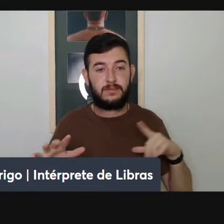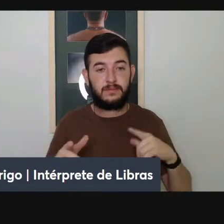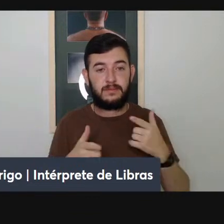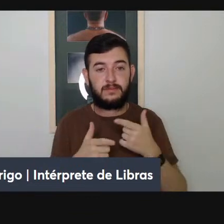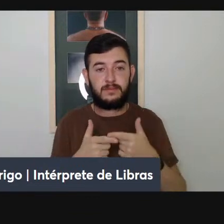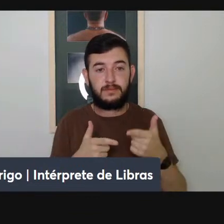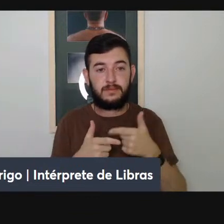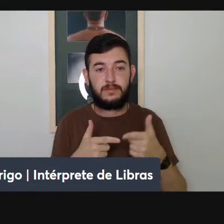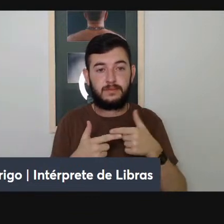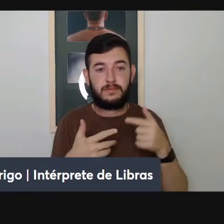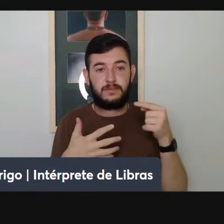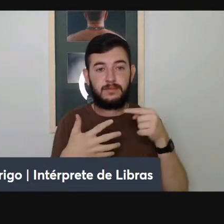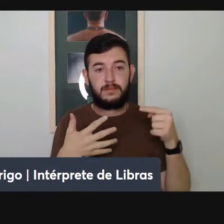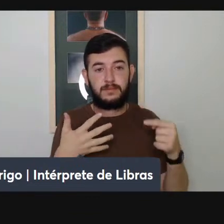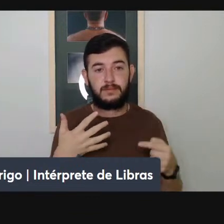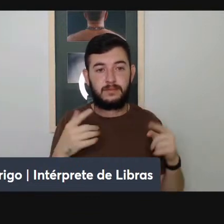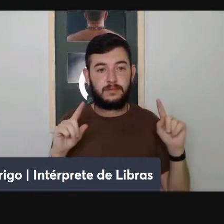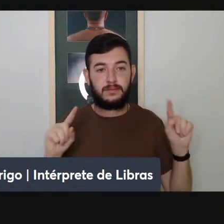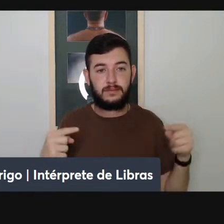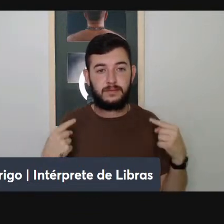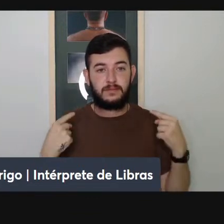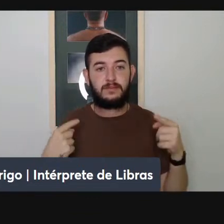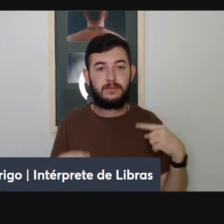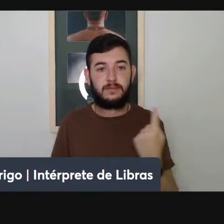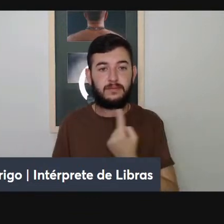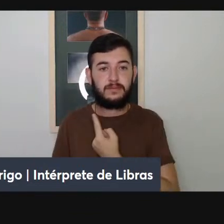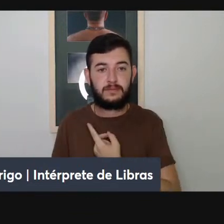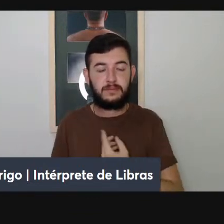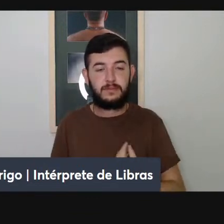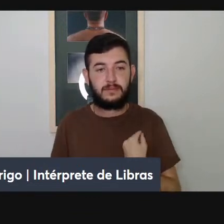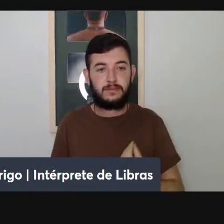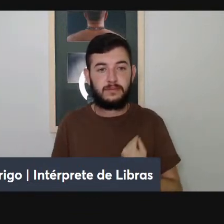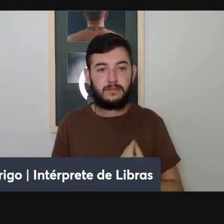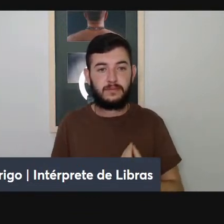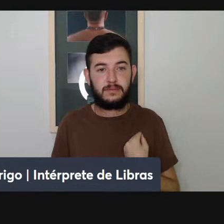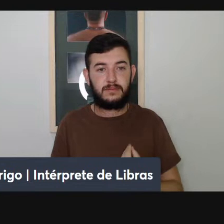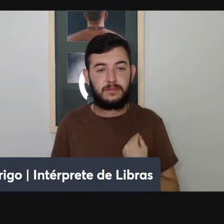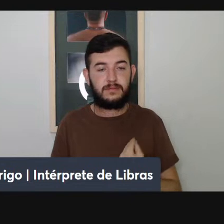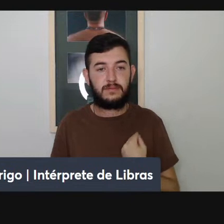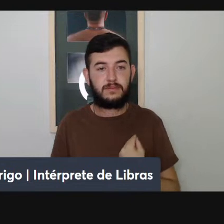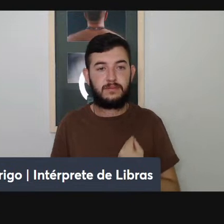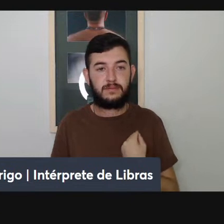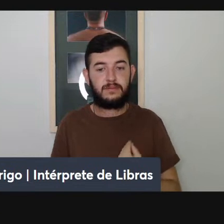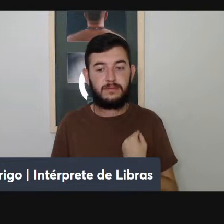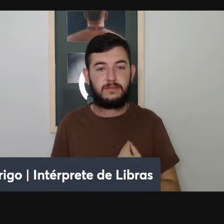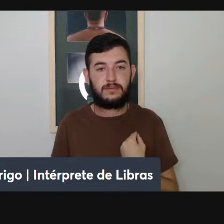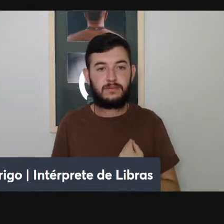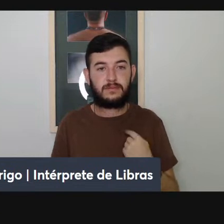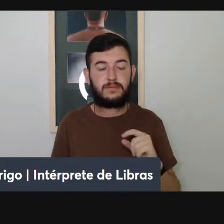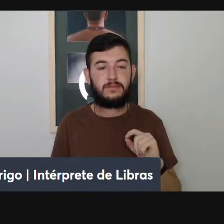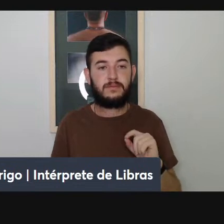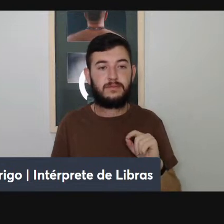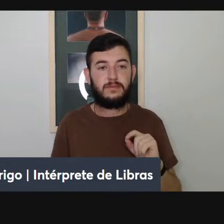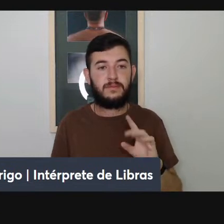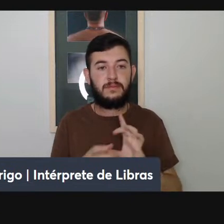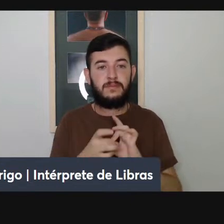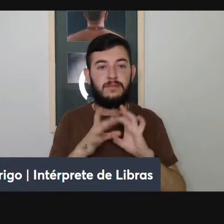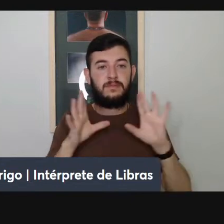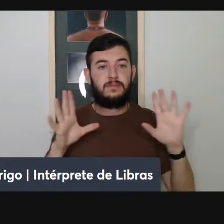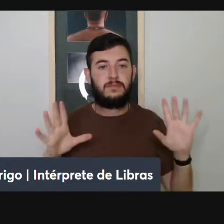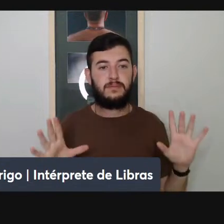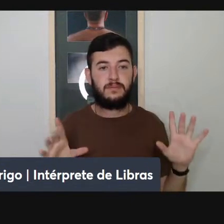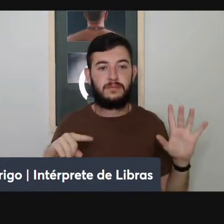problemas, desafios com os quais a gente ainda convive, né? Por outro, permitiu que a gente pudesse realizar